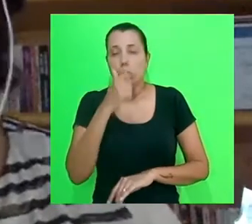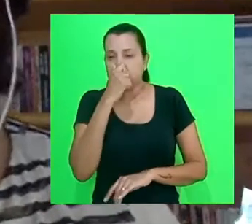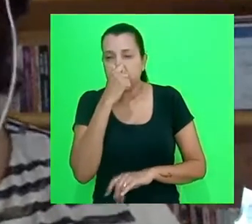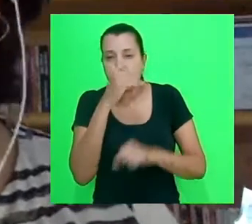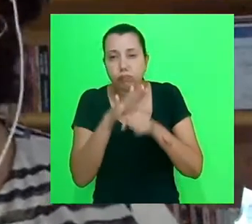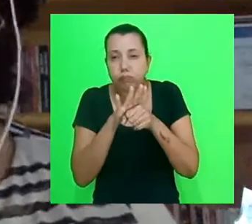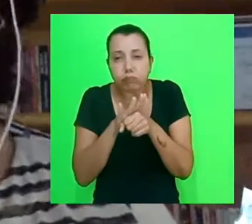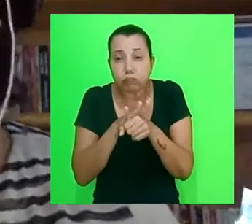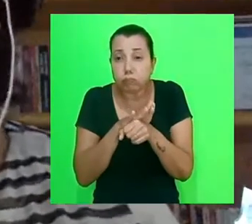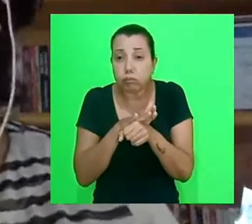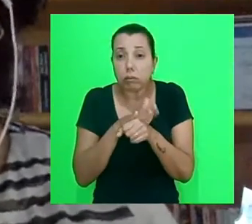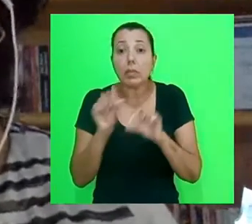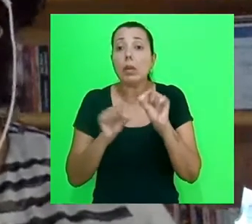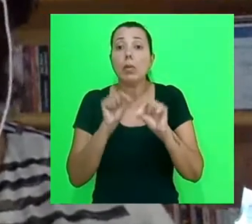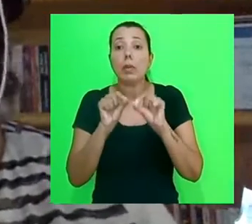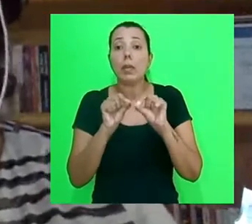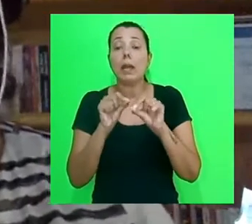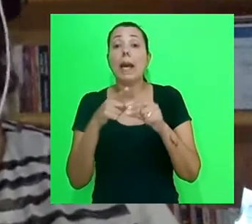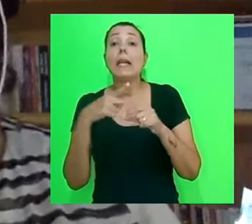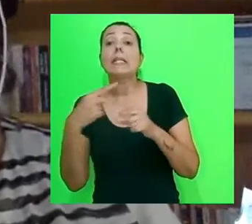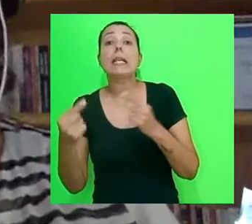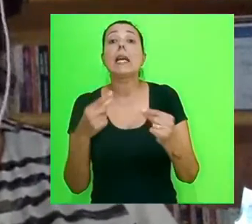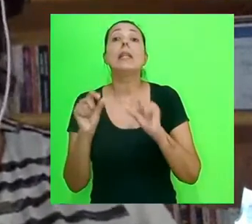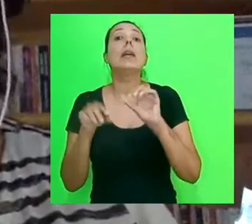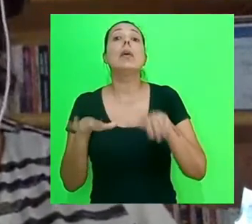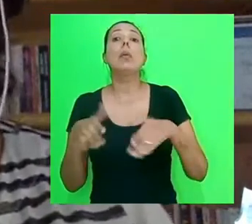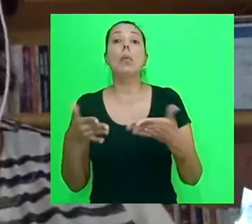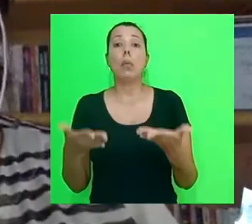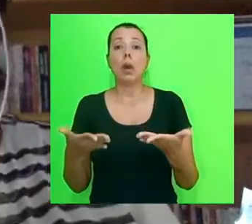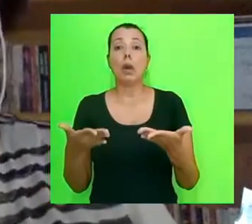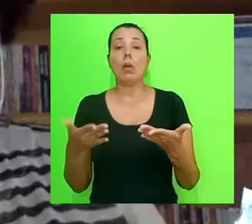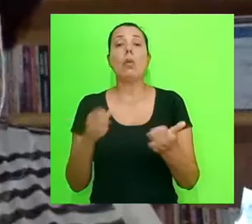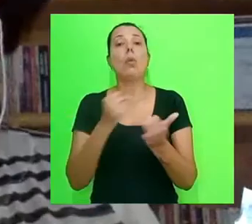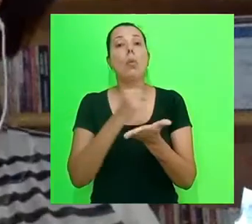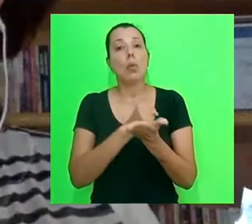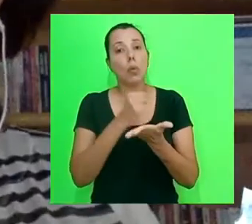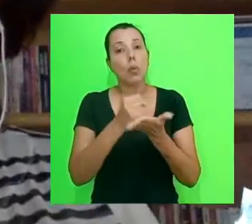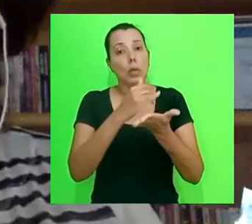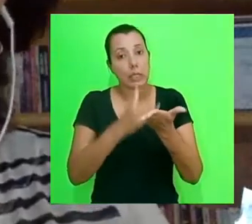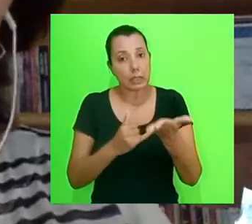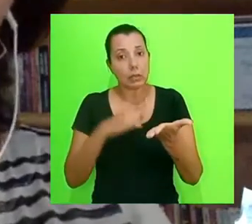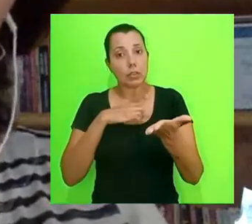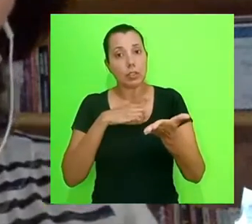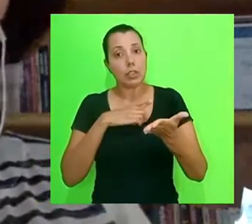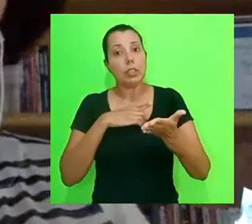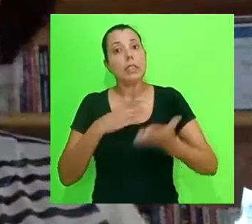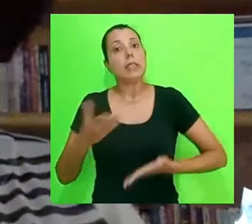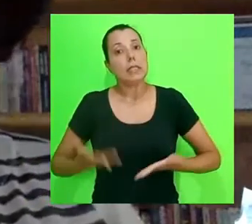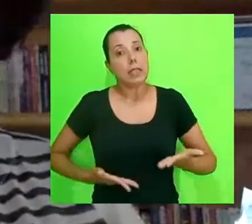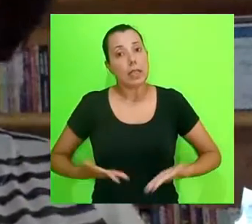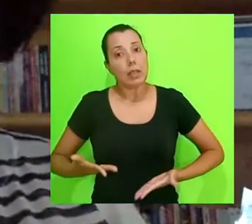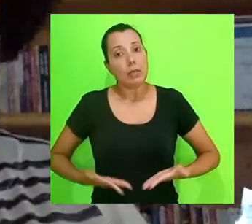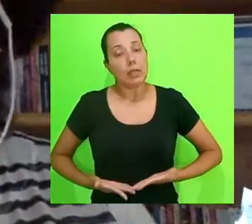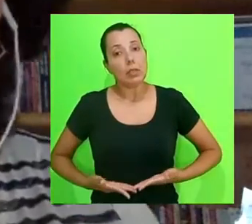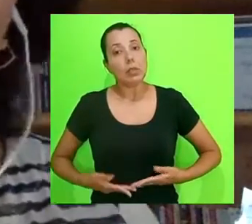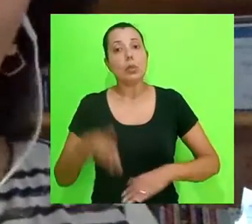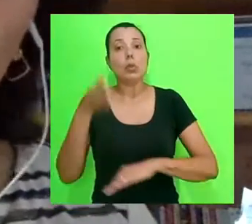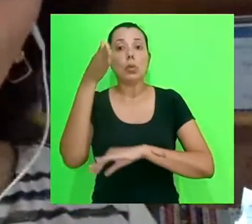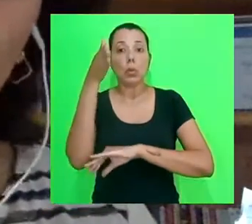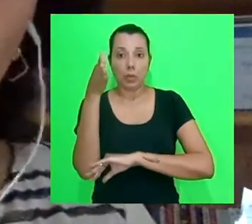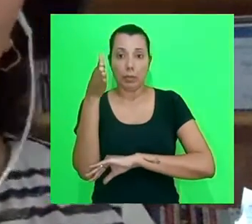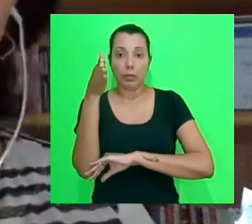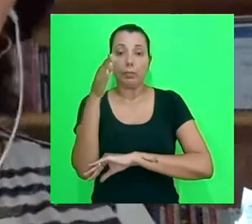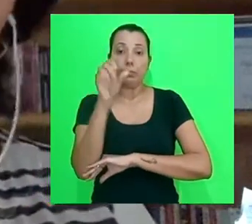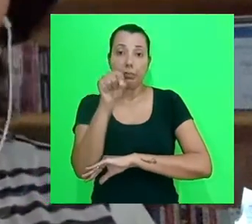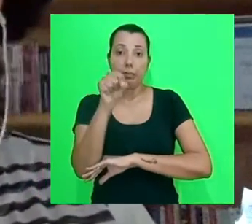mulher continue convivendo com a violência e naturalizando isso. Medidas precisam ser tomadas